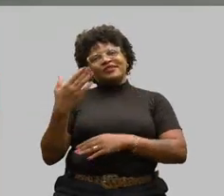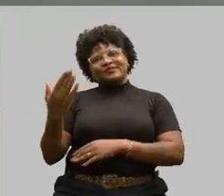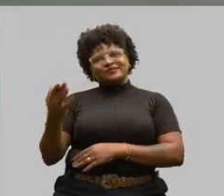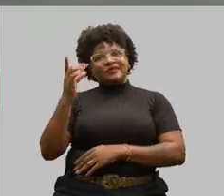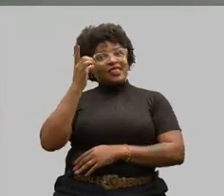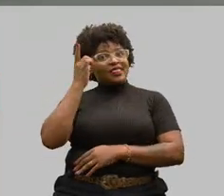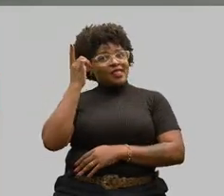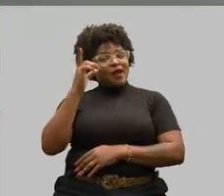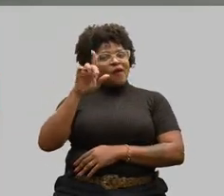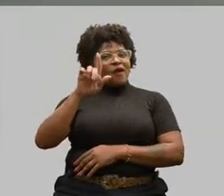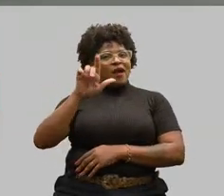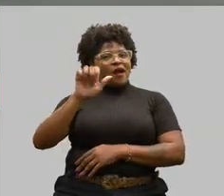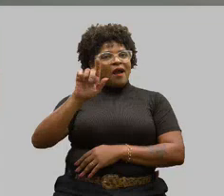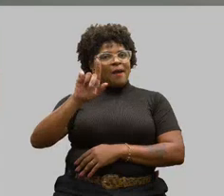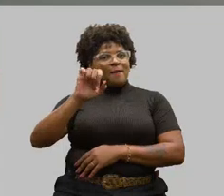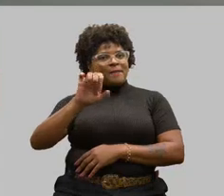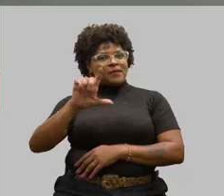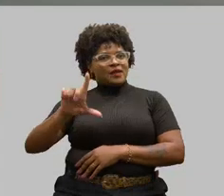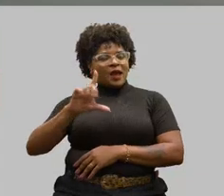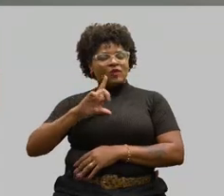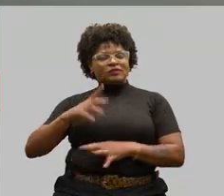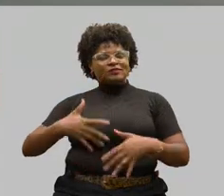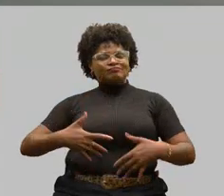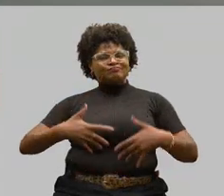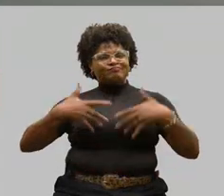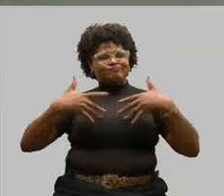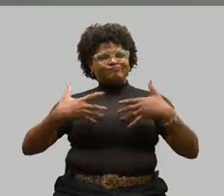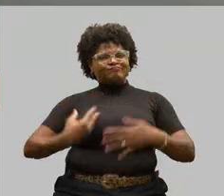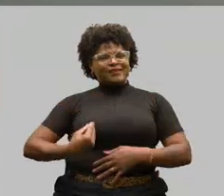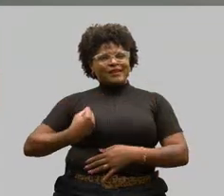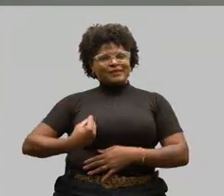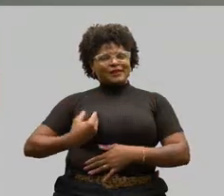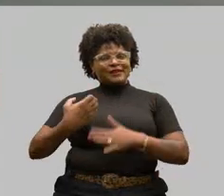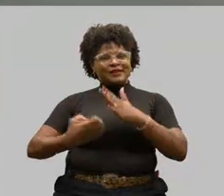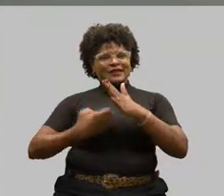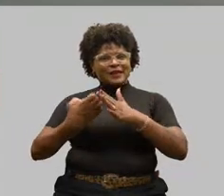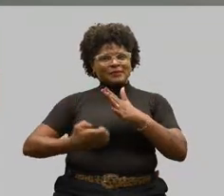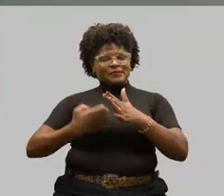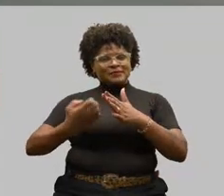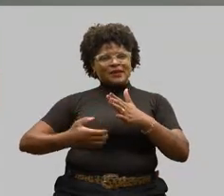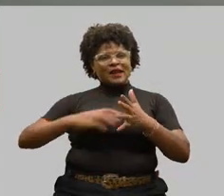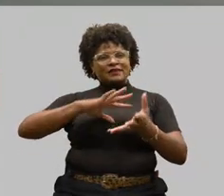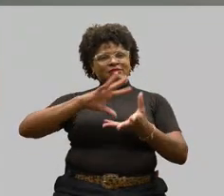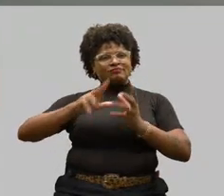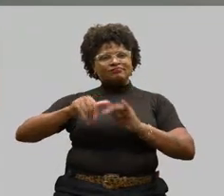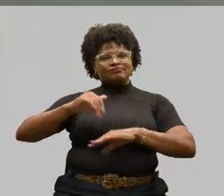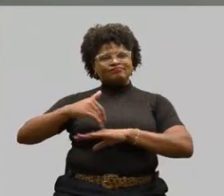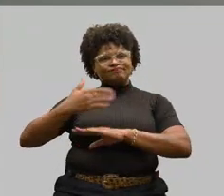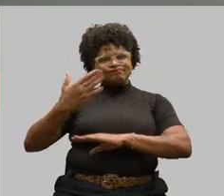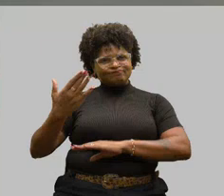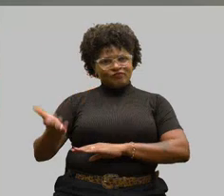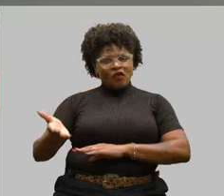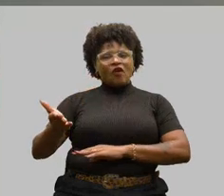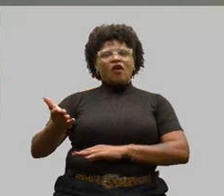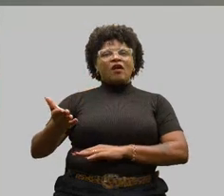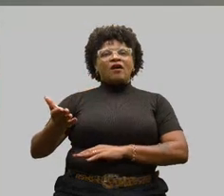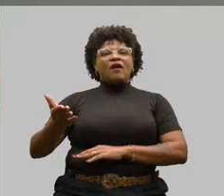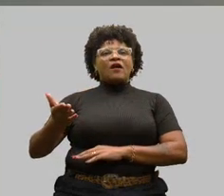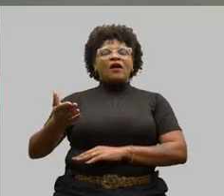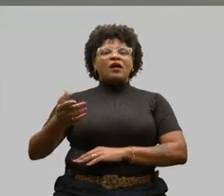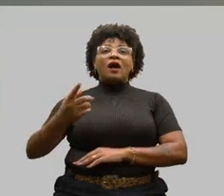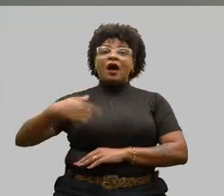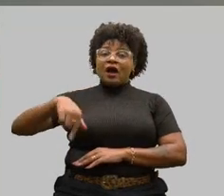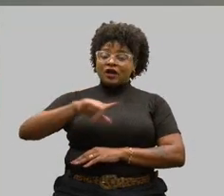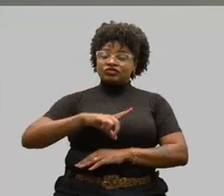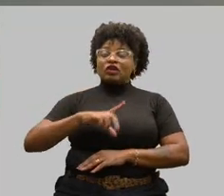muito orgulho de fazer parte de uma multinacional acho que diferente um pouco da visão que vocês são trazendo que a gente trabalha muito acima da cota